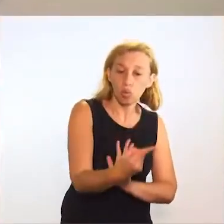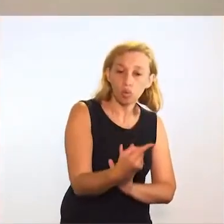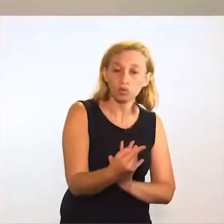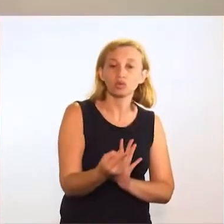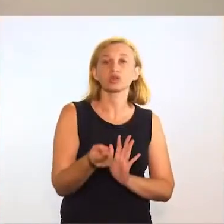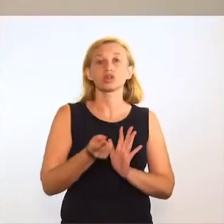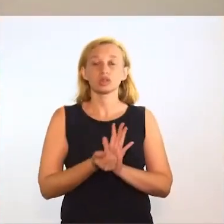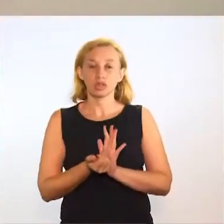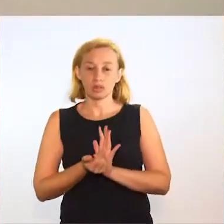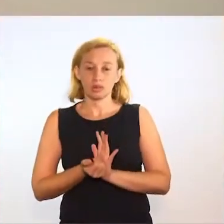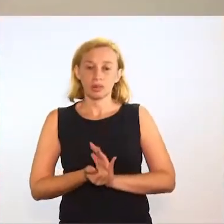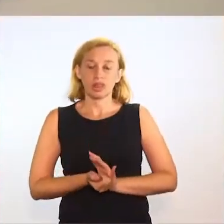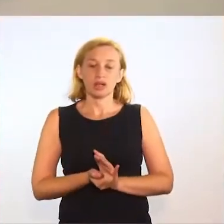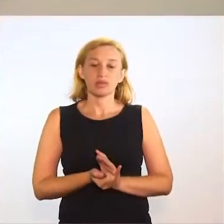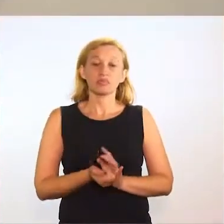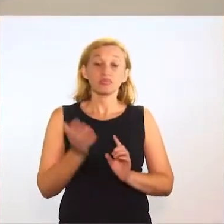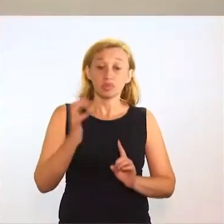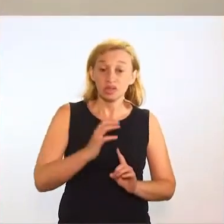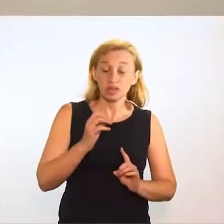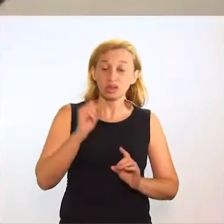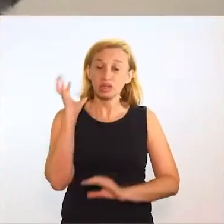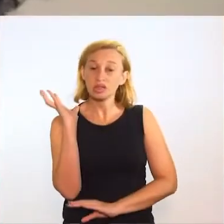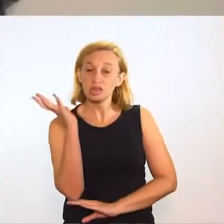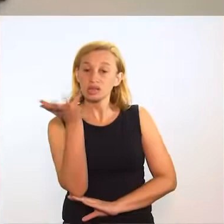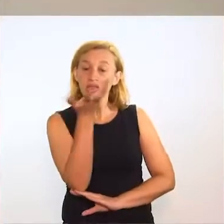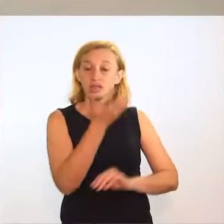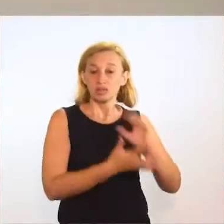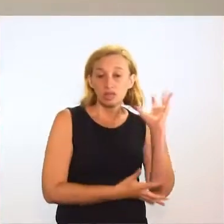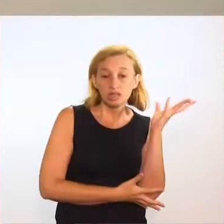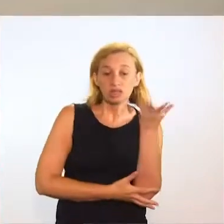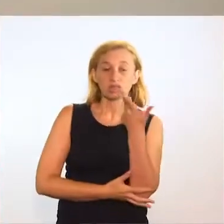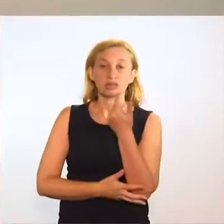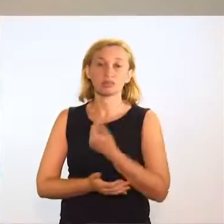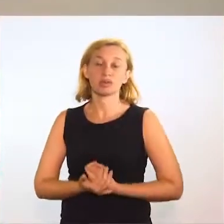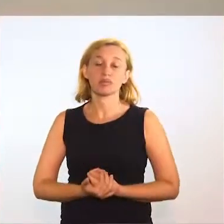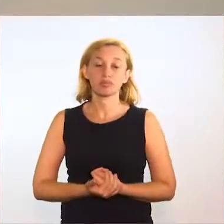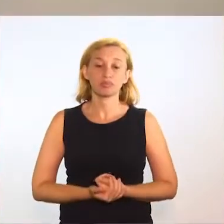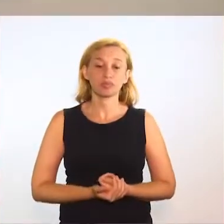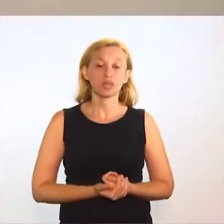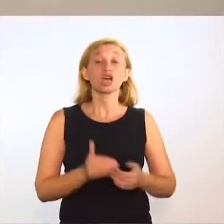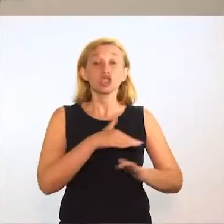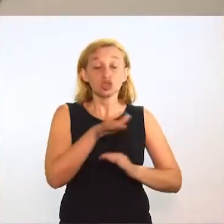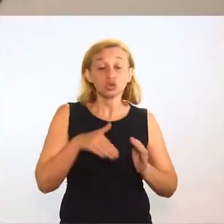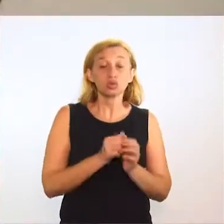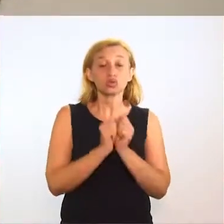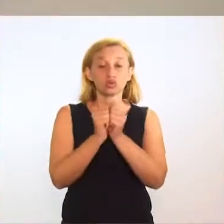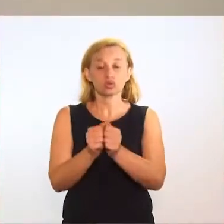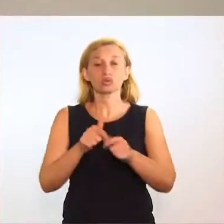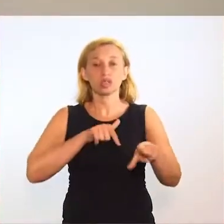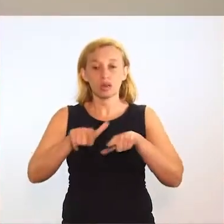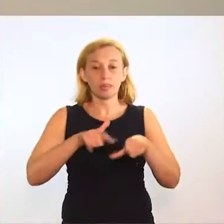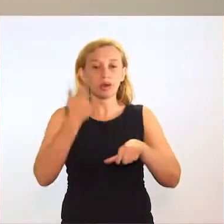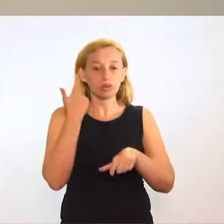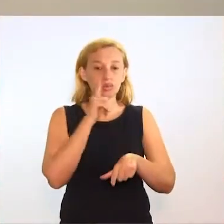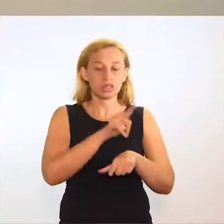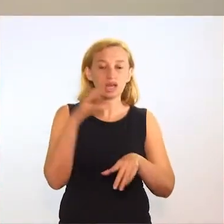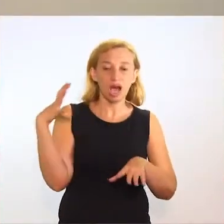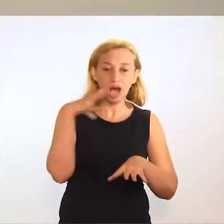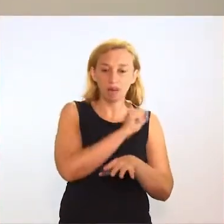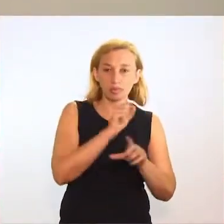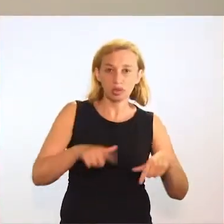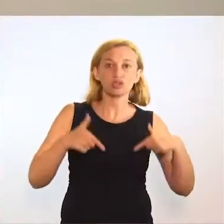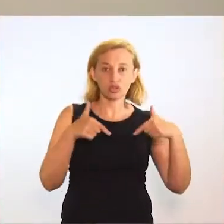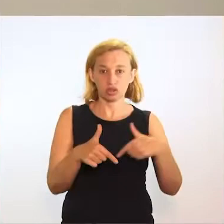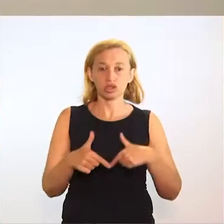vai estar reduzindo desigualdade, vai estar reduzindo impacto ambiental, no nosso caso, e também econômico. Então, se todo mundo trabalha junto, a gente